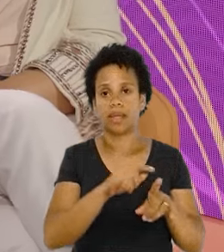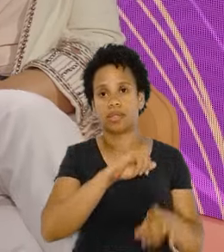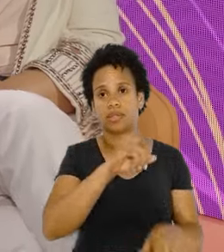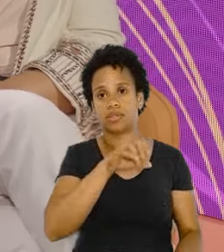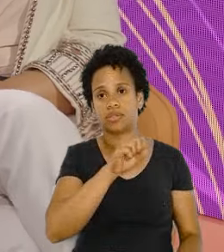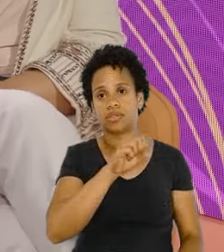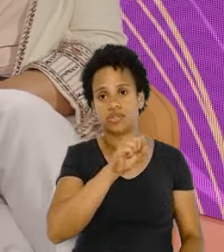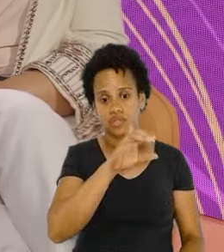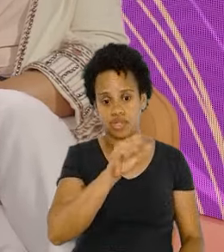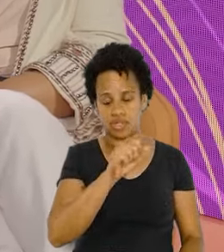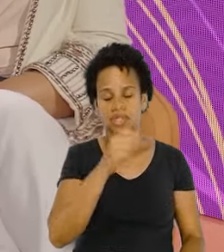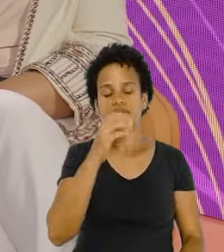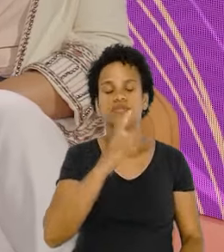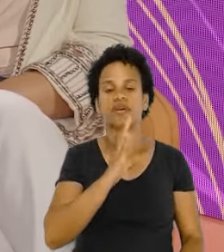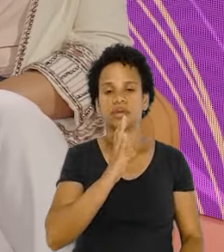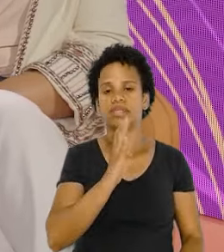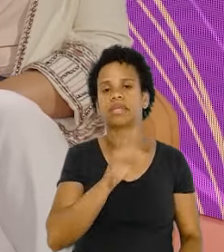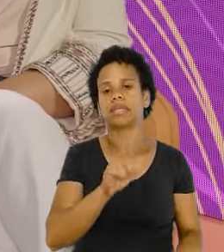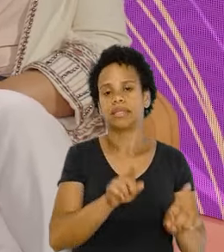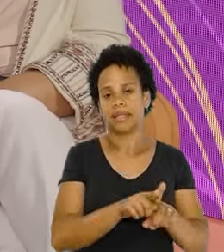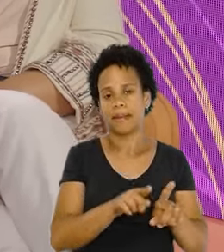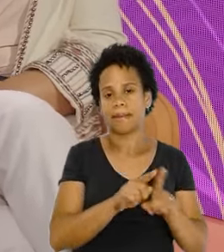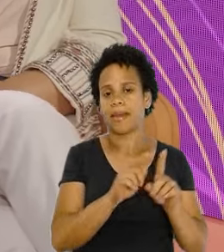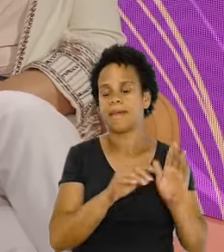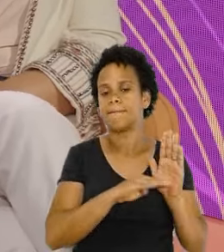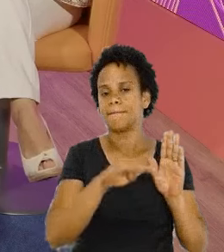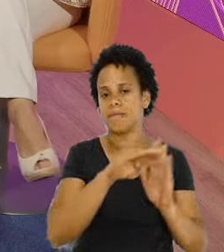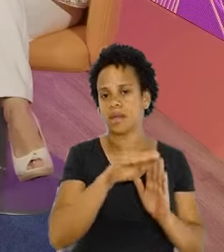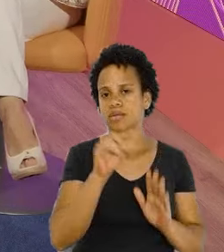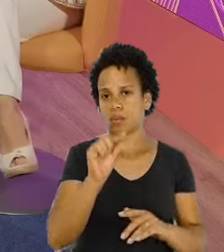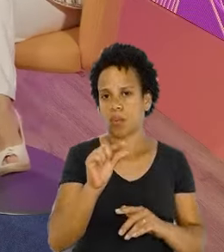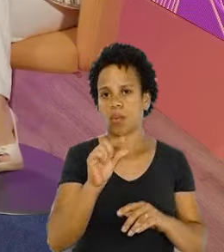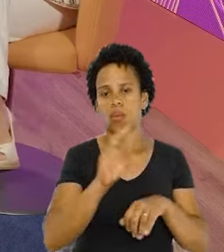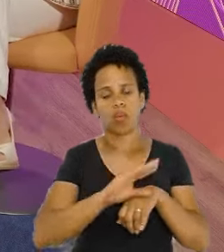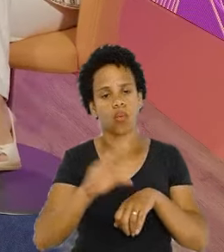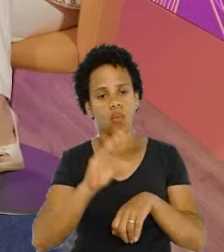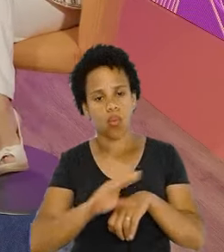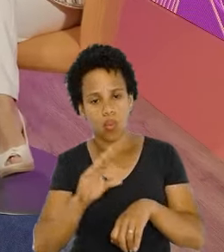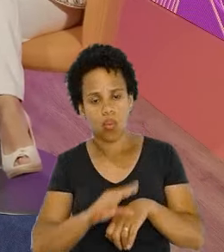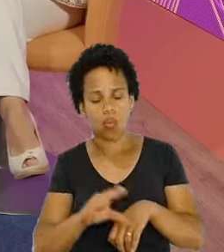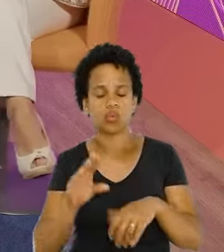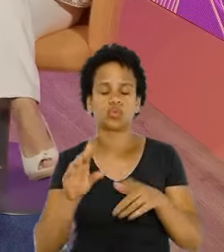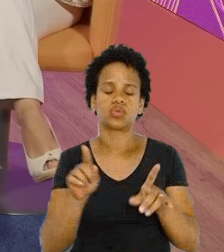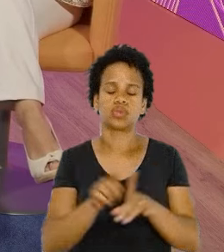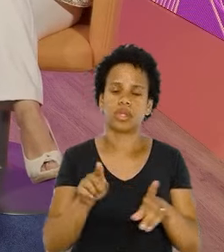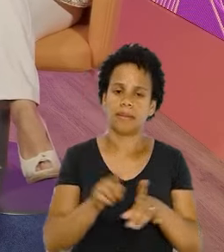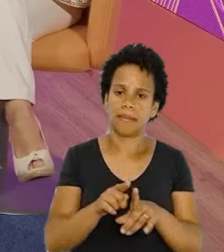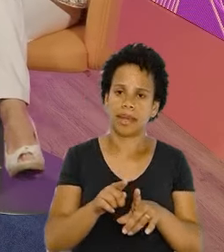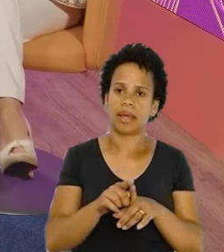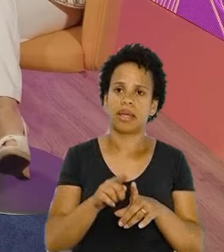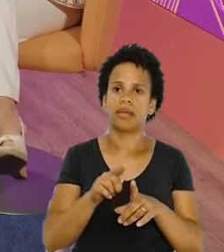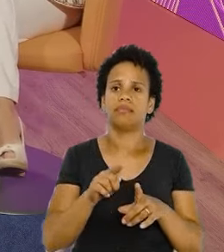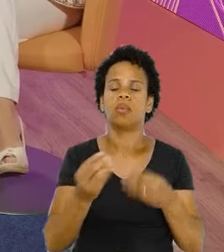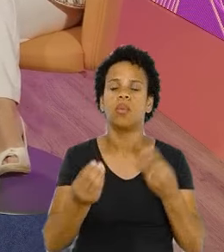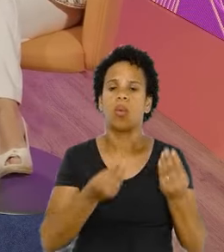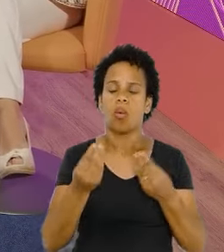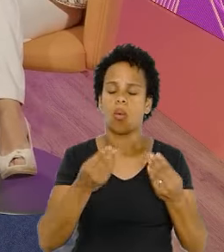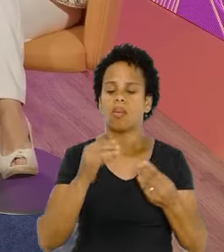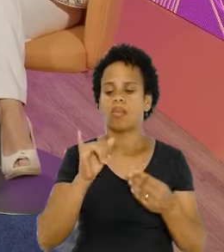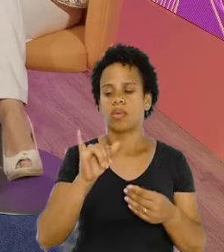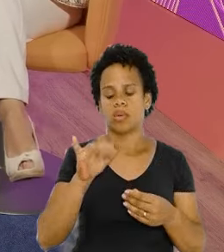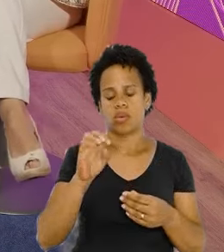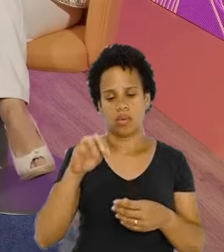depois a gente vai conhecer um pouquinho aqui né Quais são os cursos O que é a trajetória da Ivânia e da Jéssica no